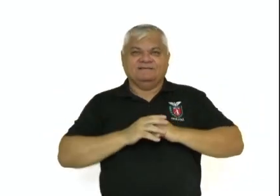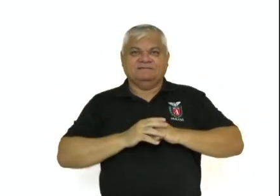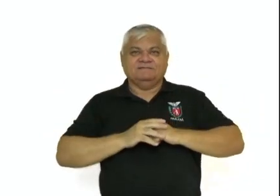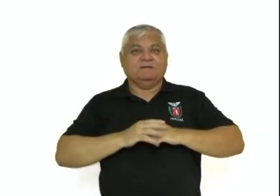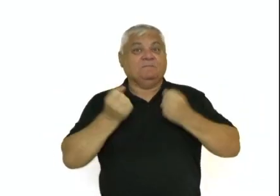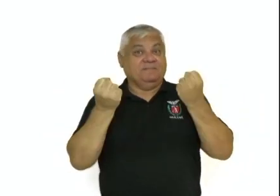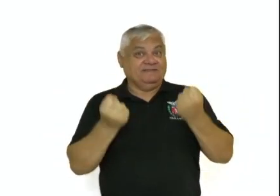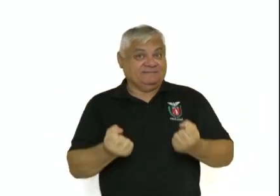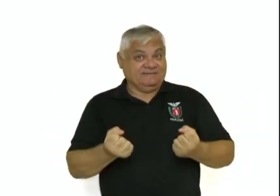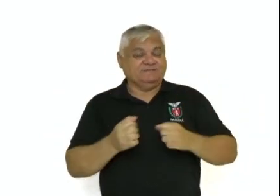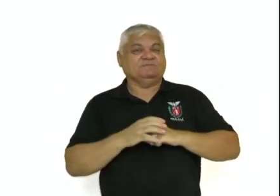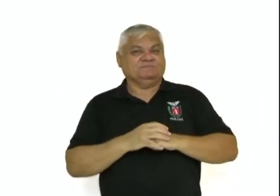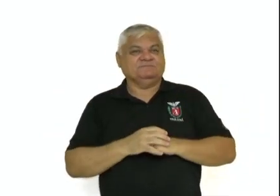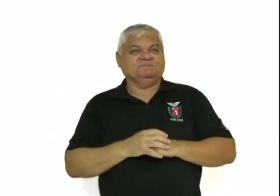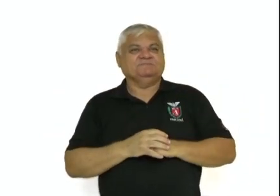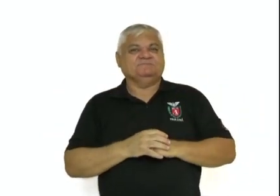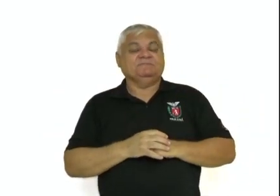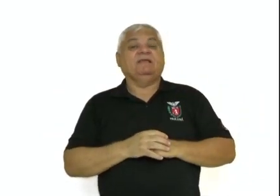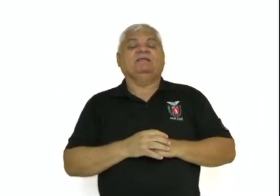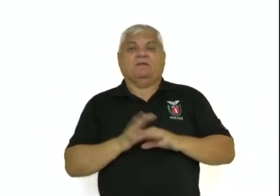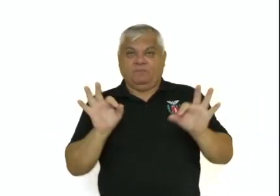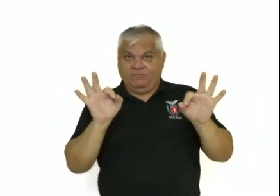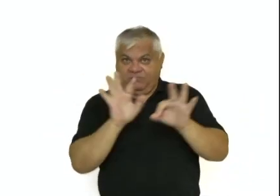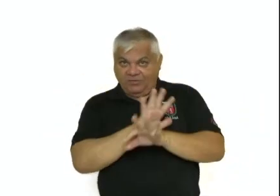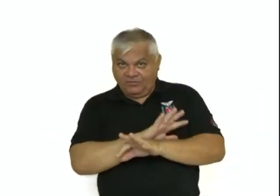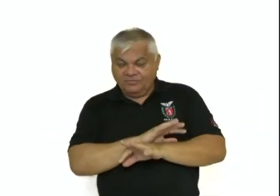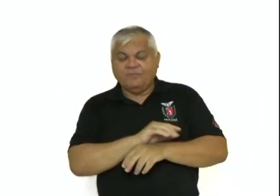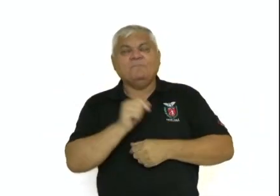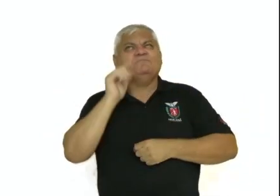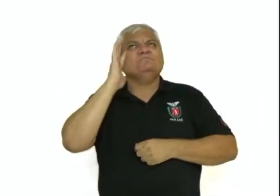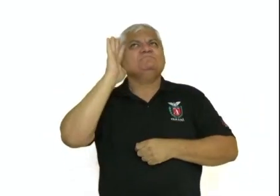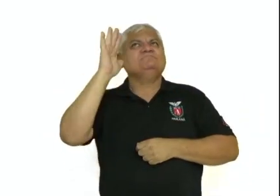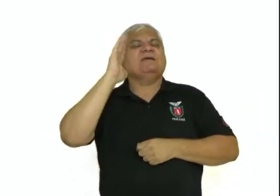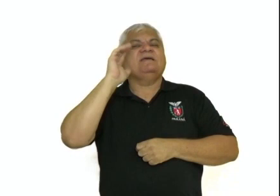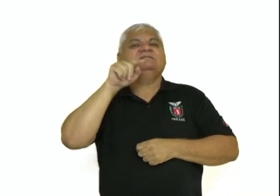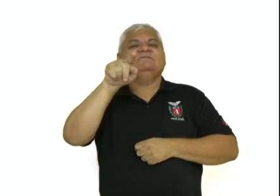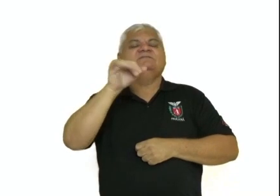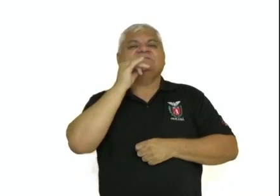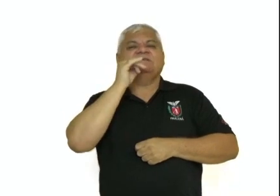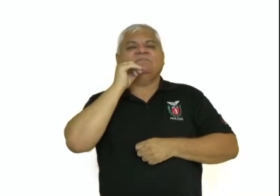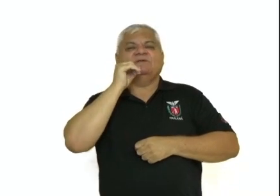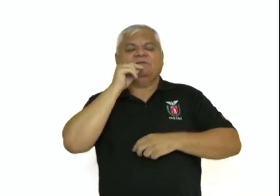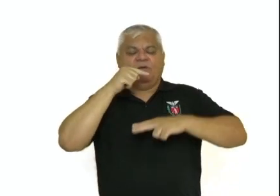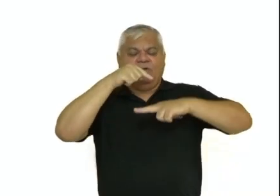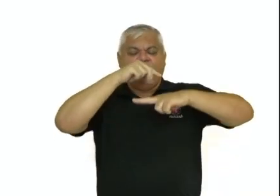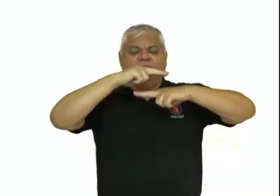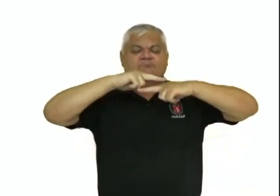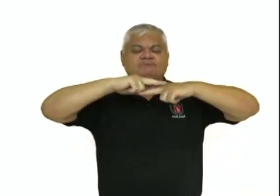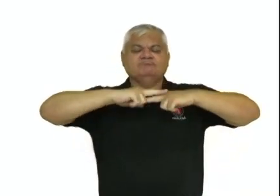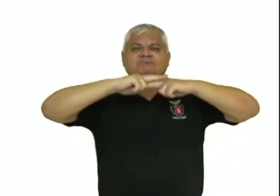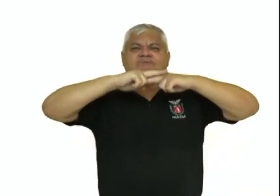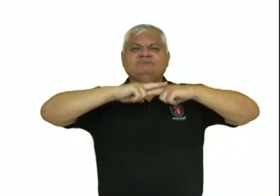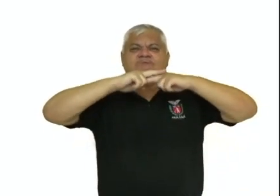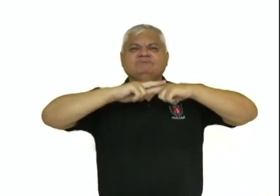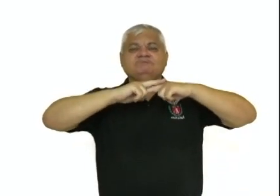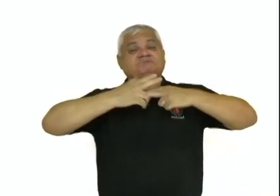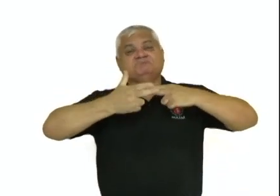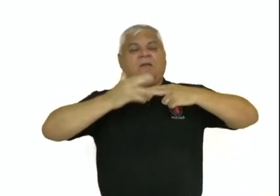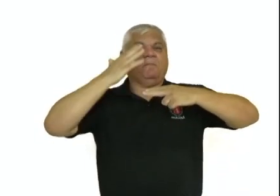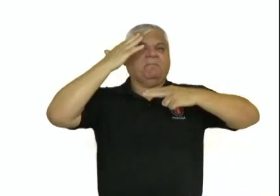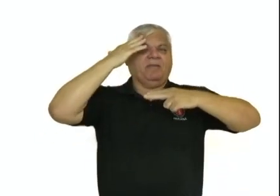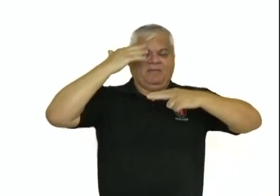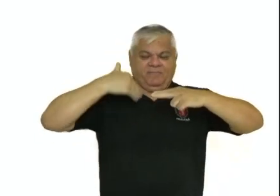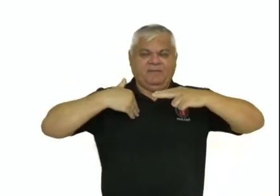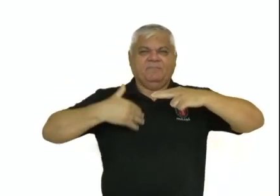ponto de contato. Feito isso, imagine-se ampliando esses pontos de contato com o chão, como se você estivesse